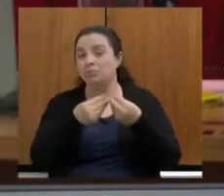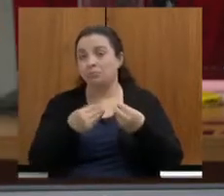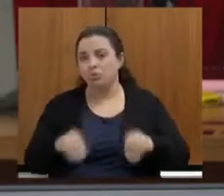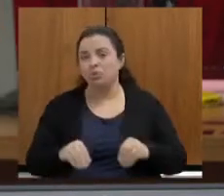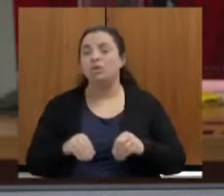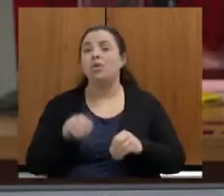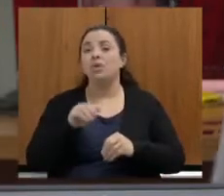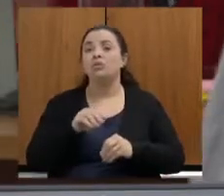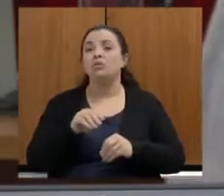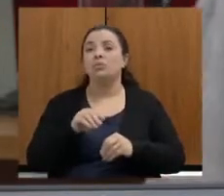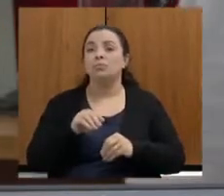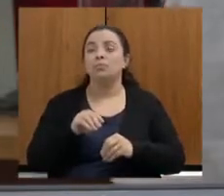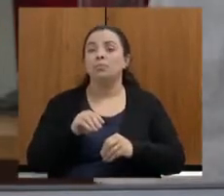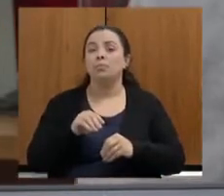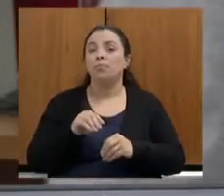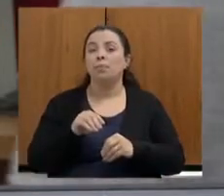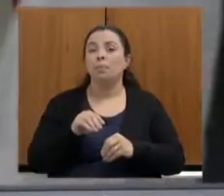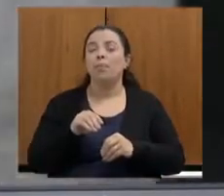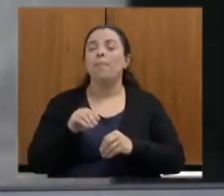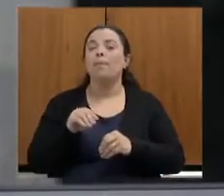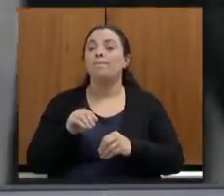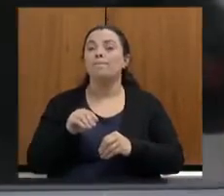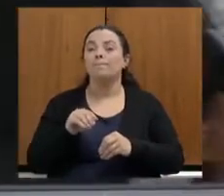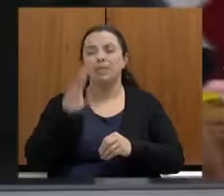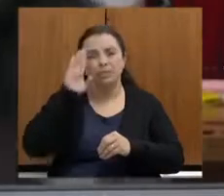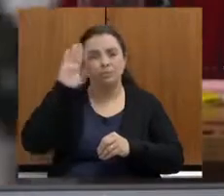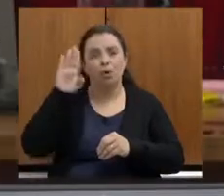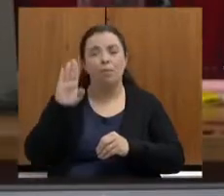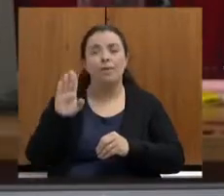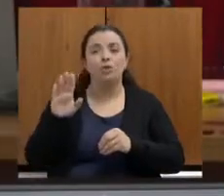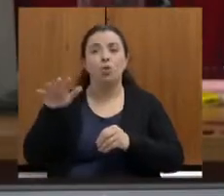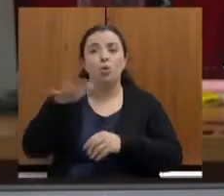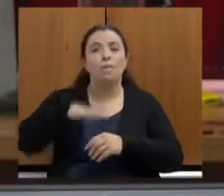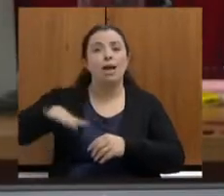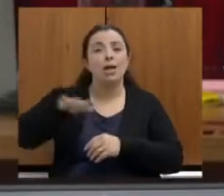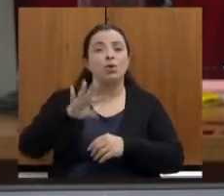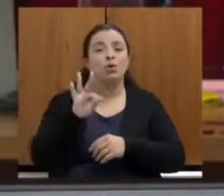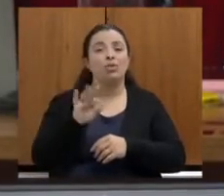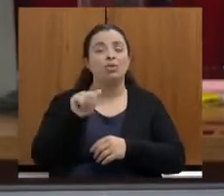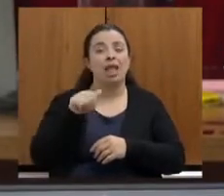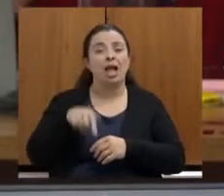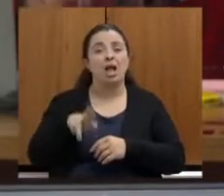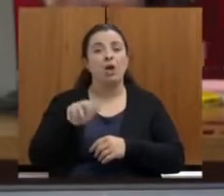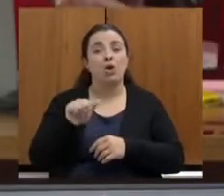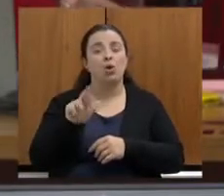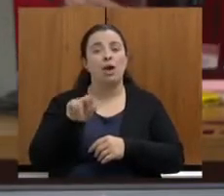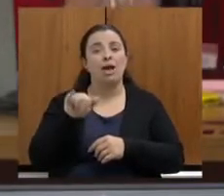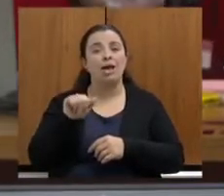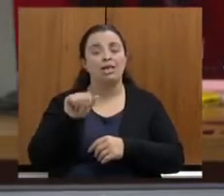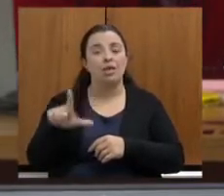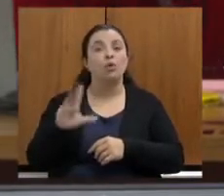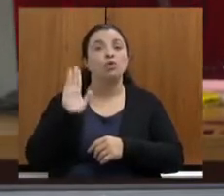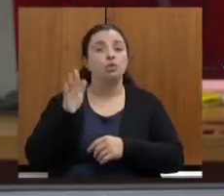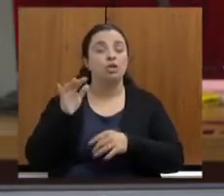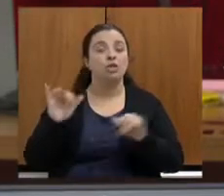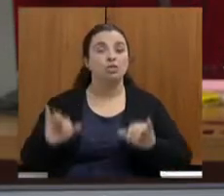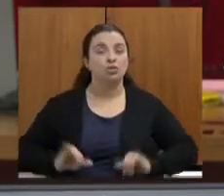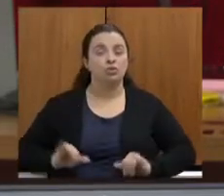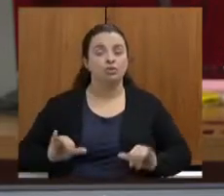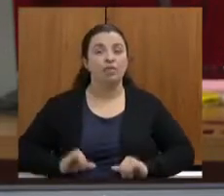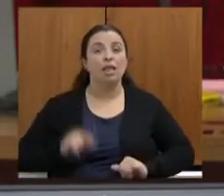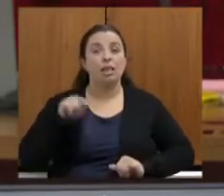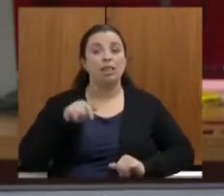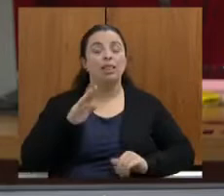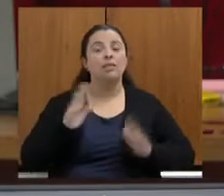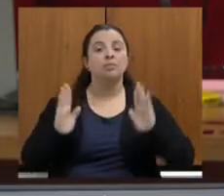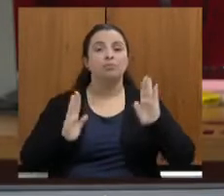que as nossas comunidades especialmente a comunidade do bairro Taquaril tem sofrido muito já agora nesse momento em que a mineração tem